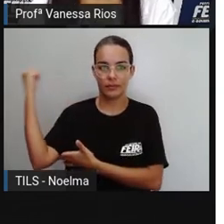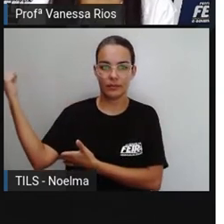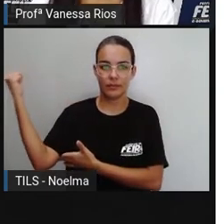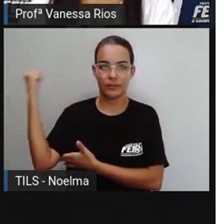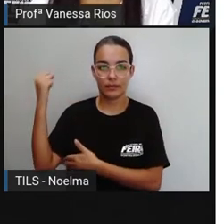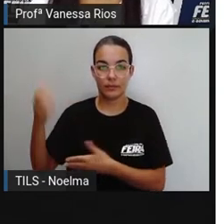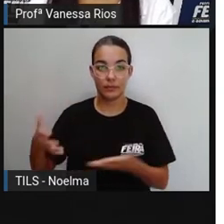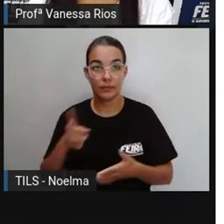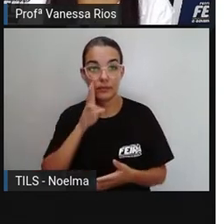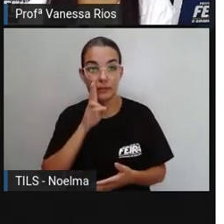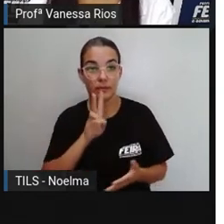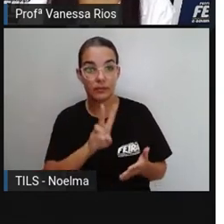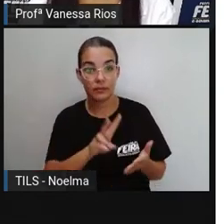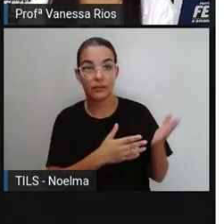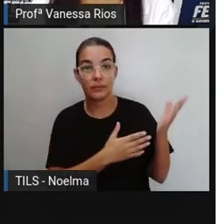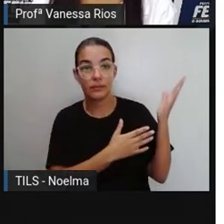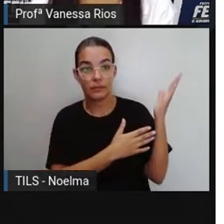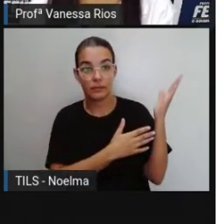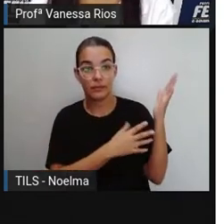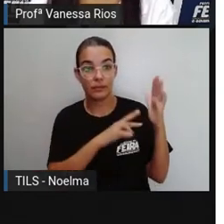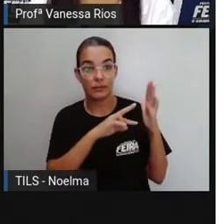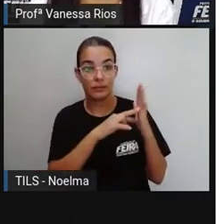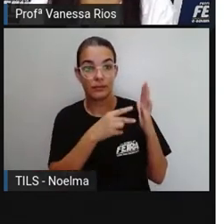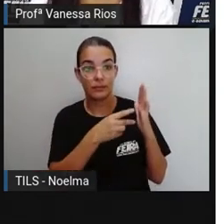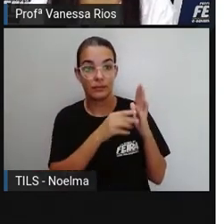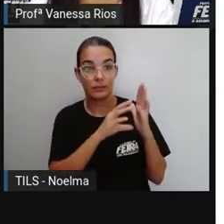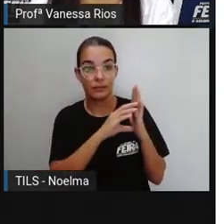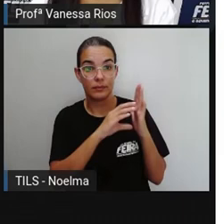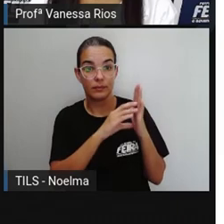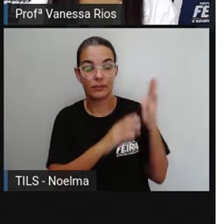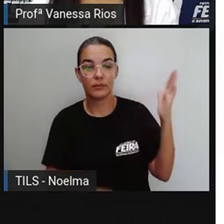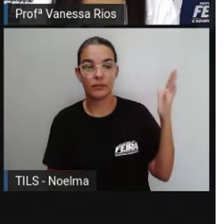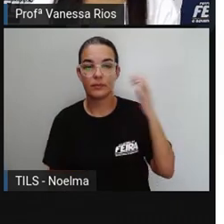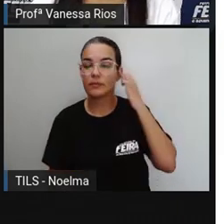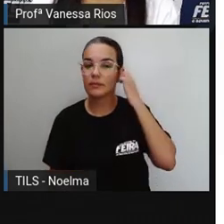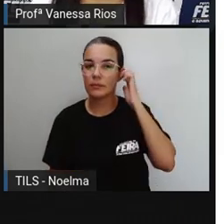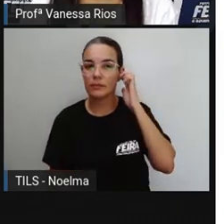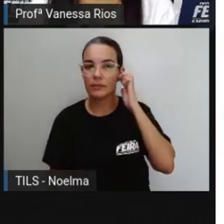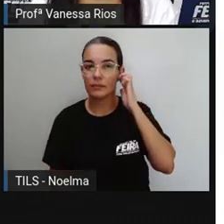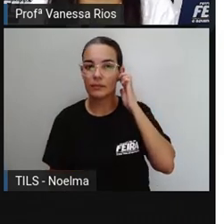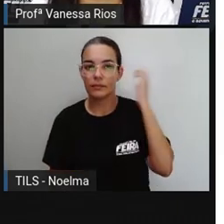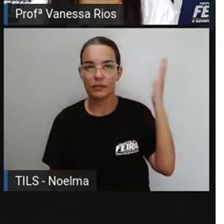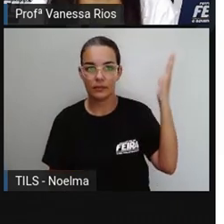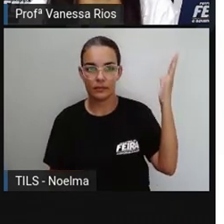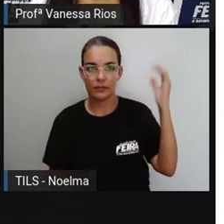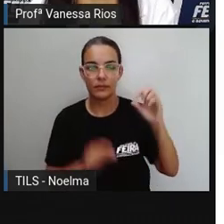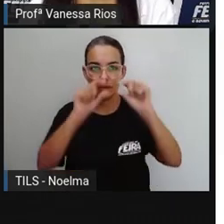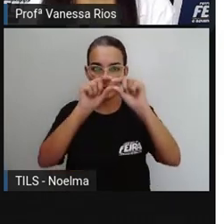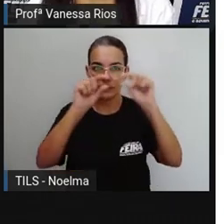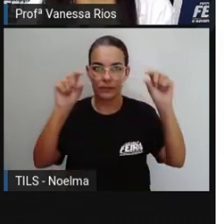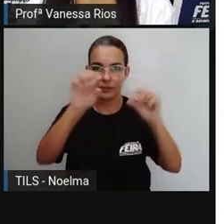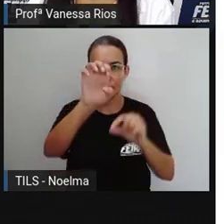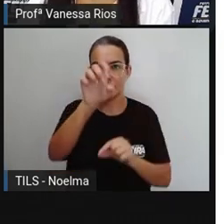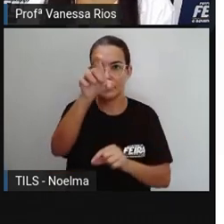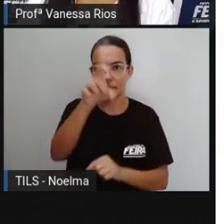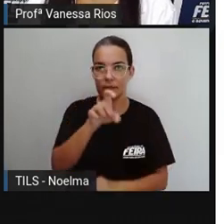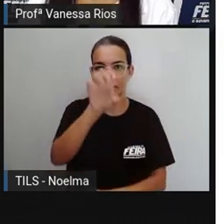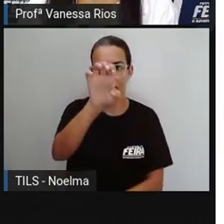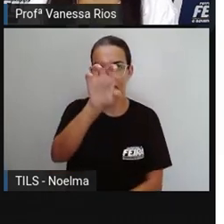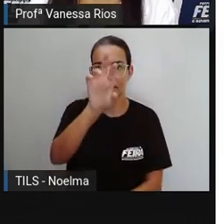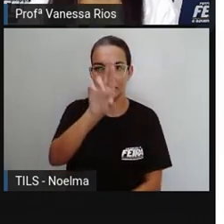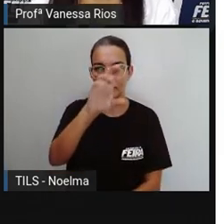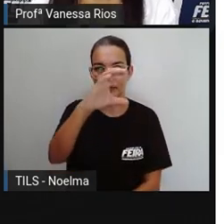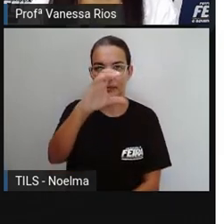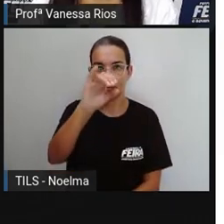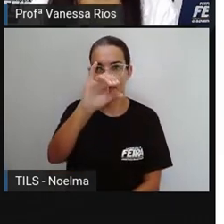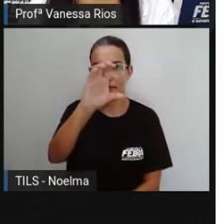gente vai observar nesses conceitos que a Pró vai trazer agora. Olha, exercício físico é um tipo de